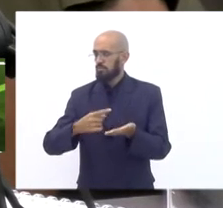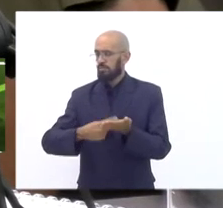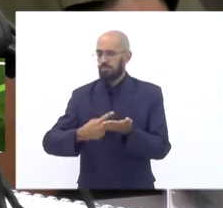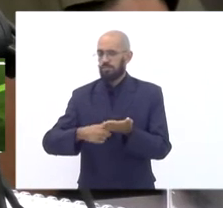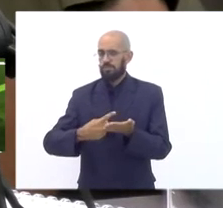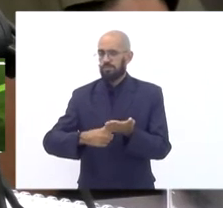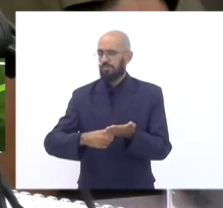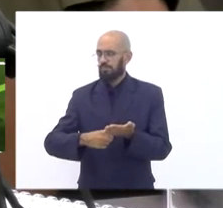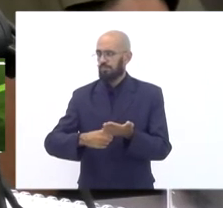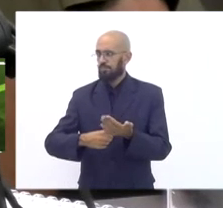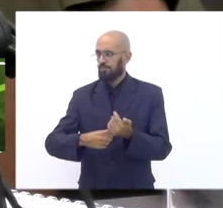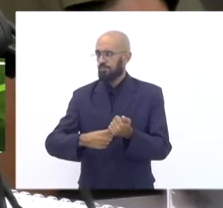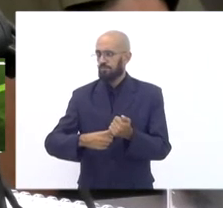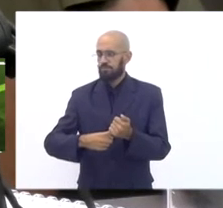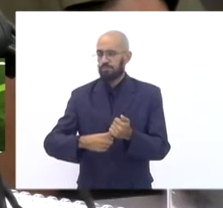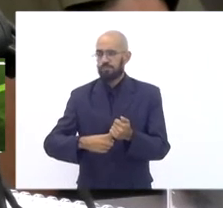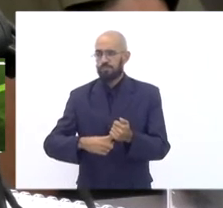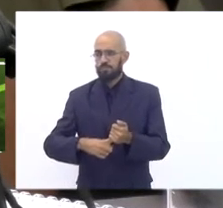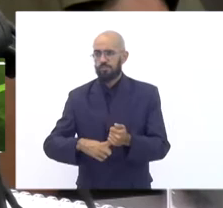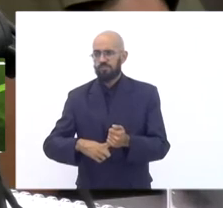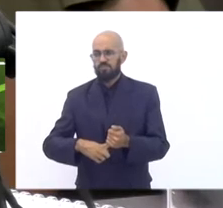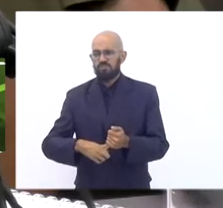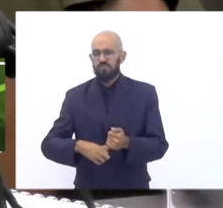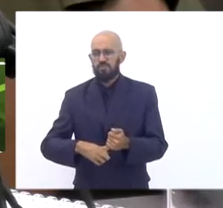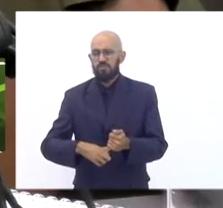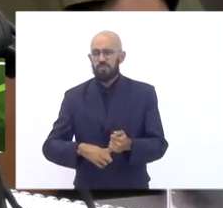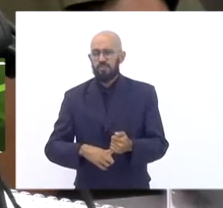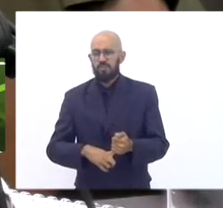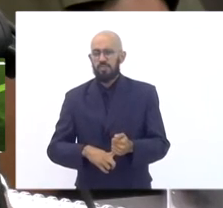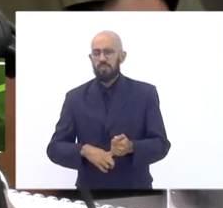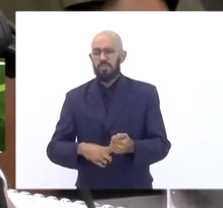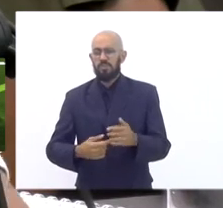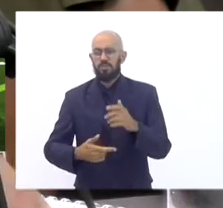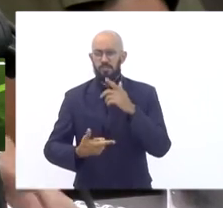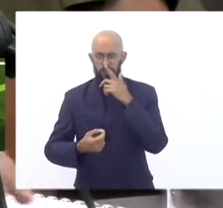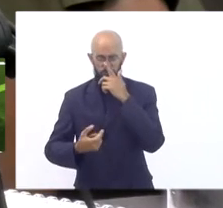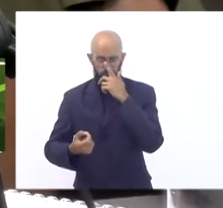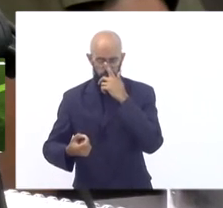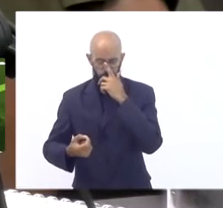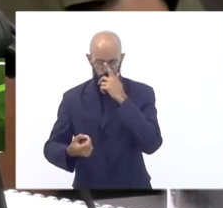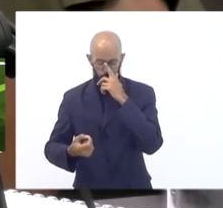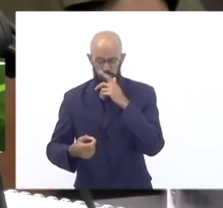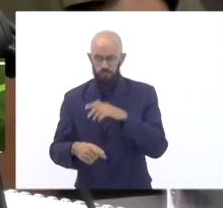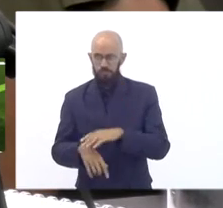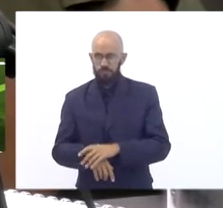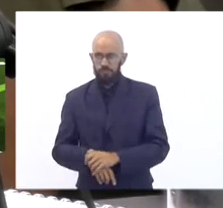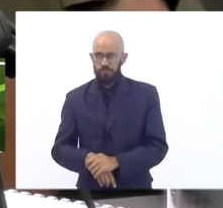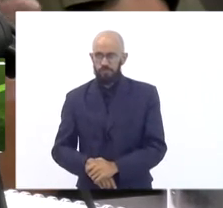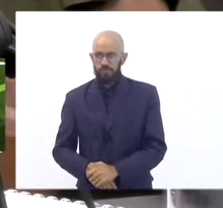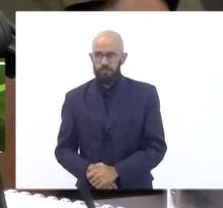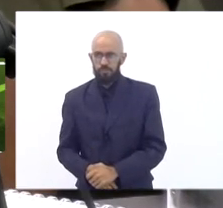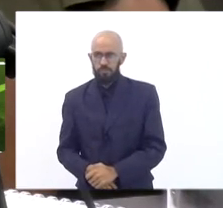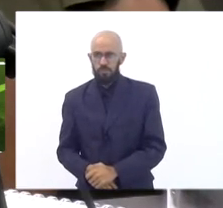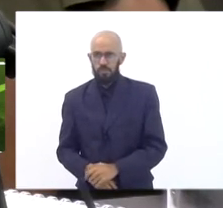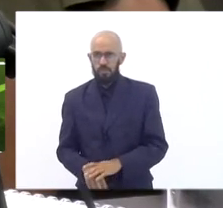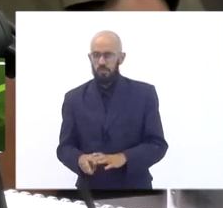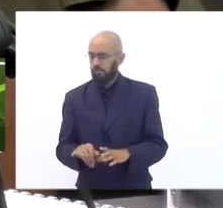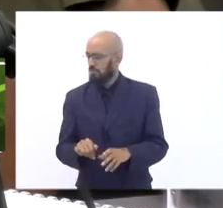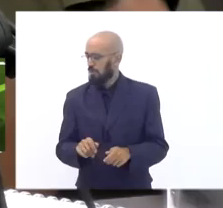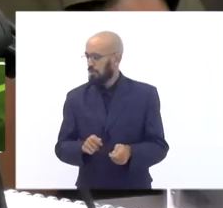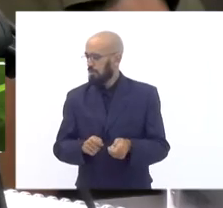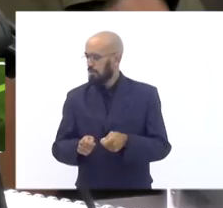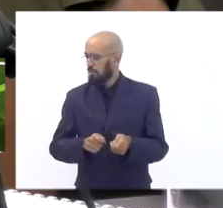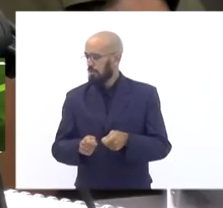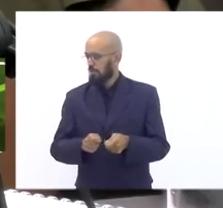12º aditamento. Essa questão de 2020. 12º aditamento vai estar... Vai tratar de todas essas matérias.